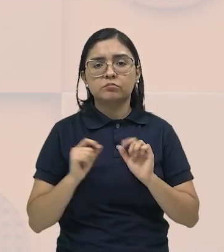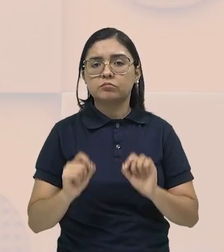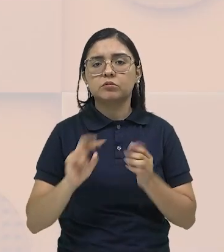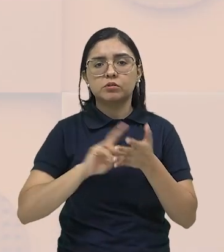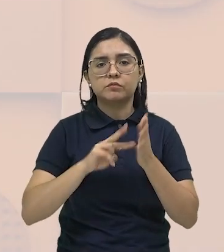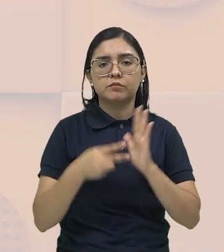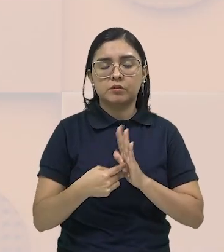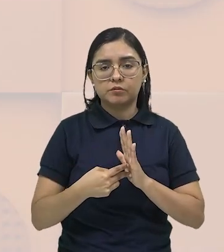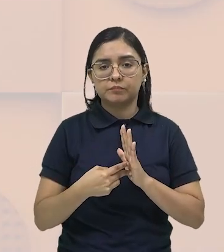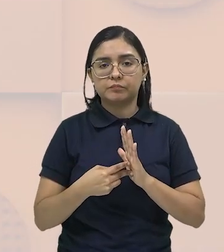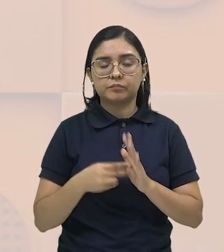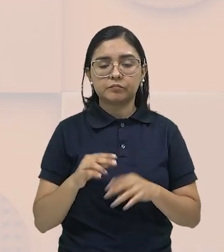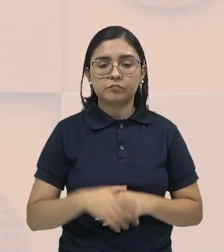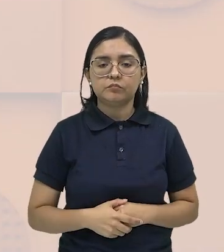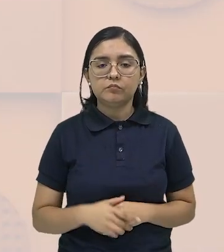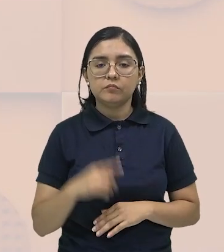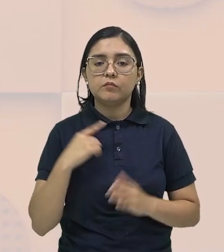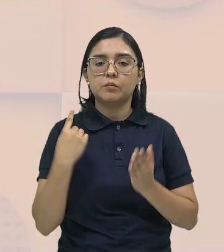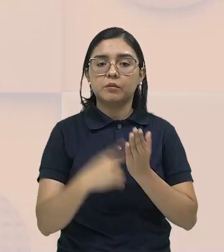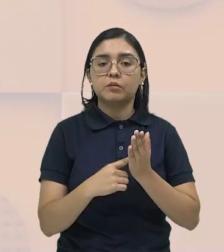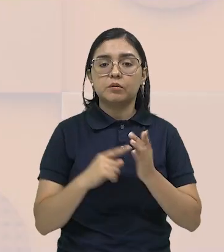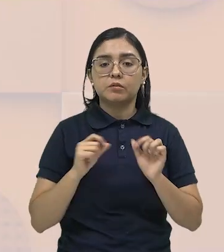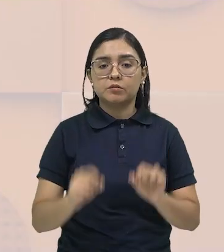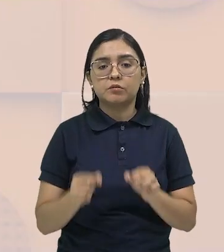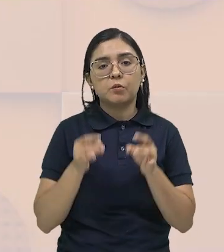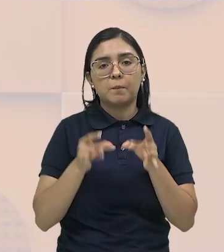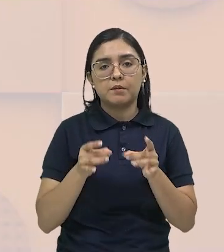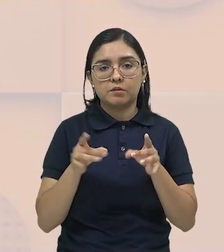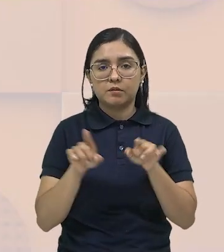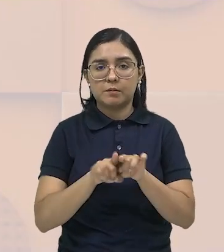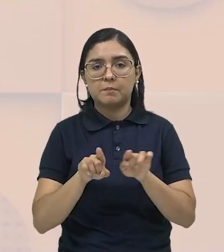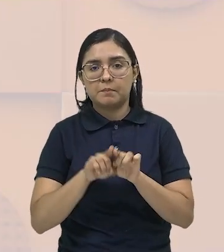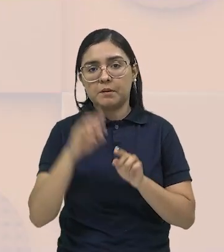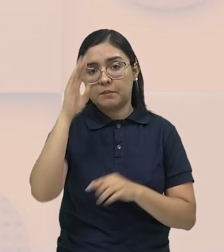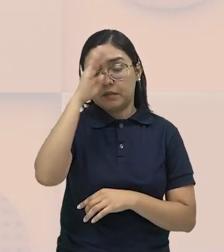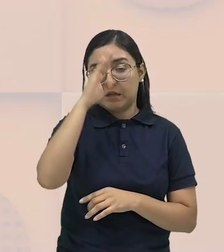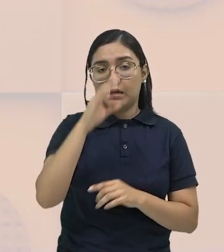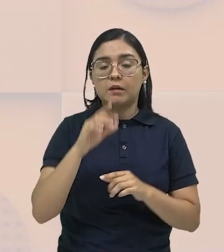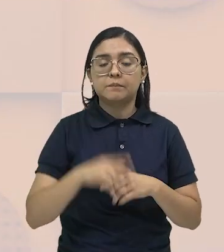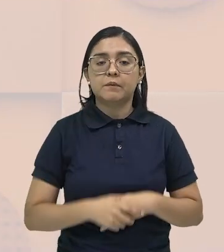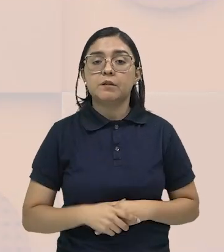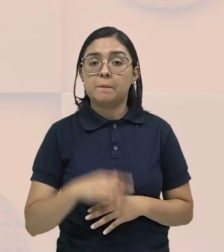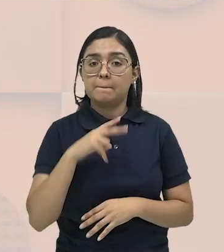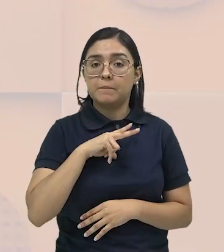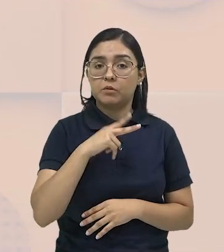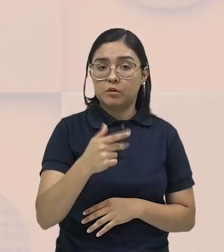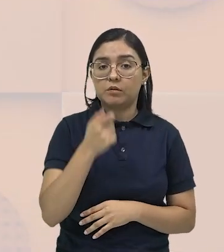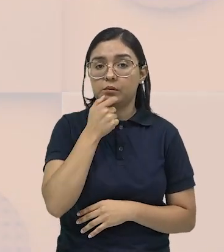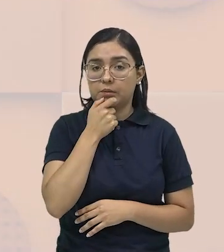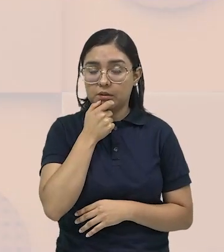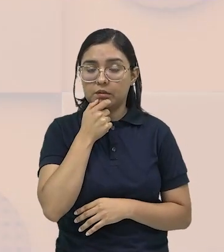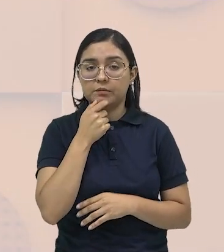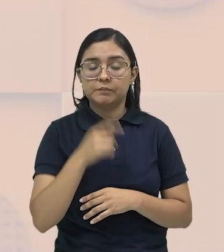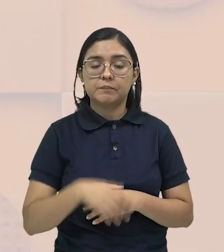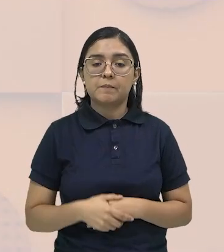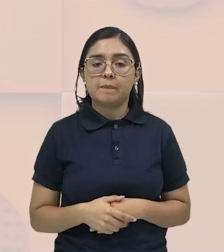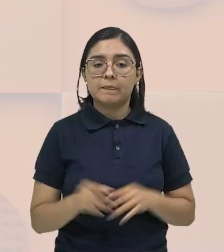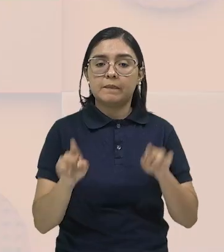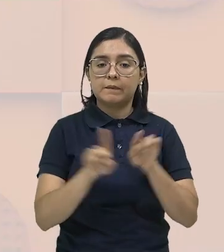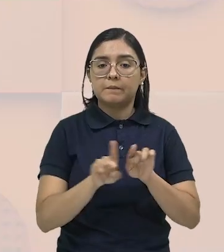de Methuen era um pacto comercial e militar entre Portugal e Inglaterra, tá? Também ele é chamado